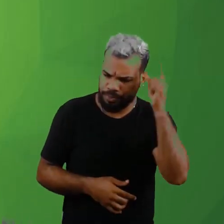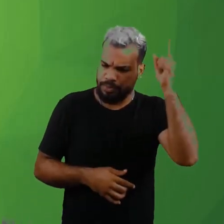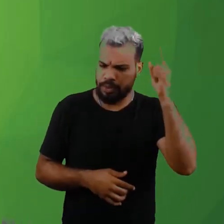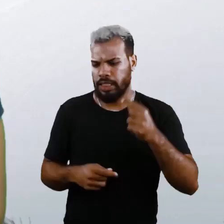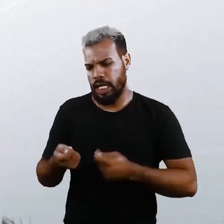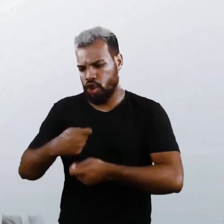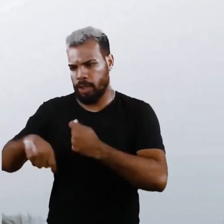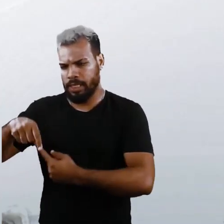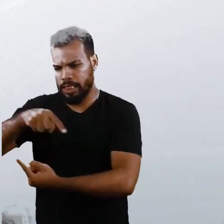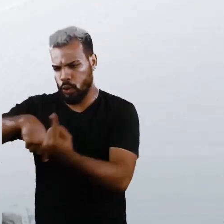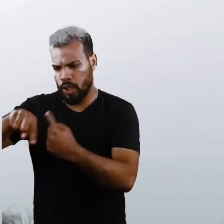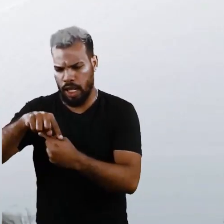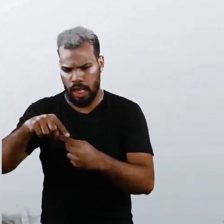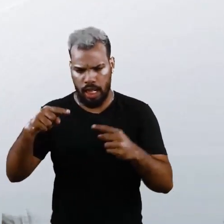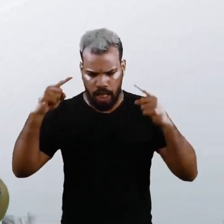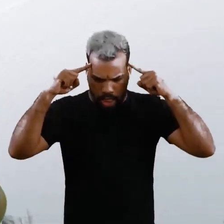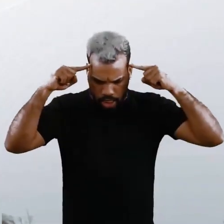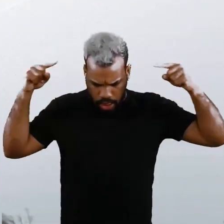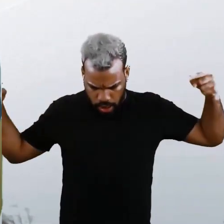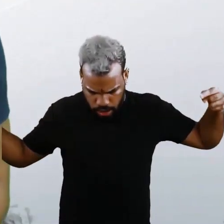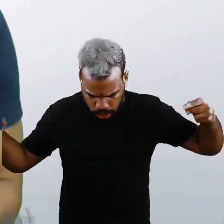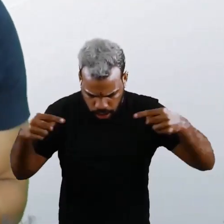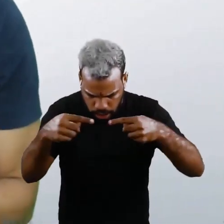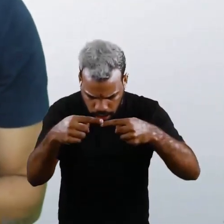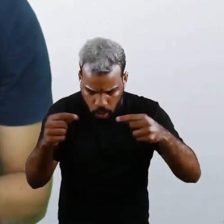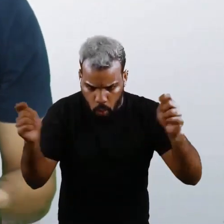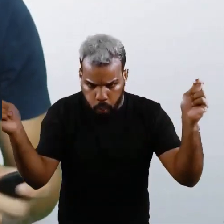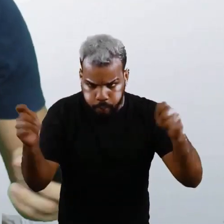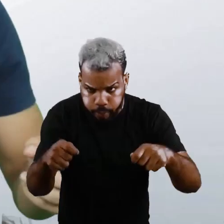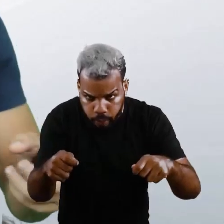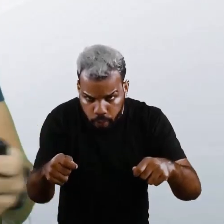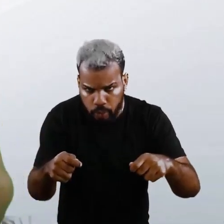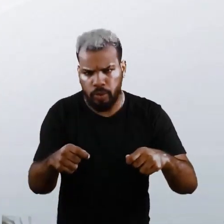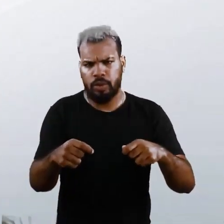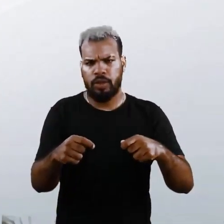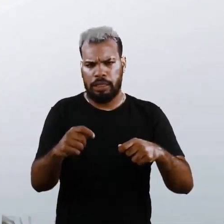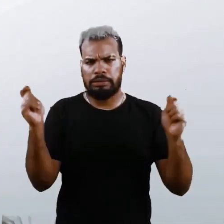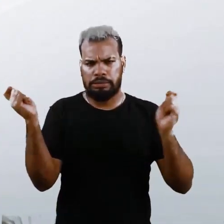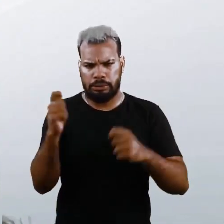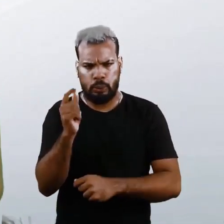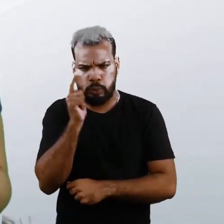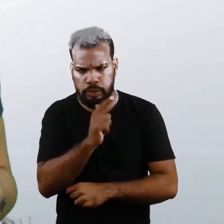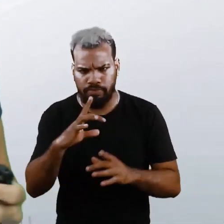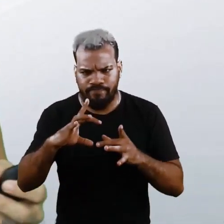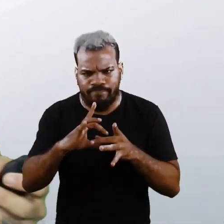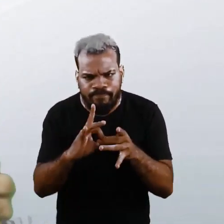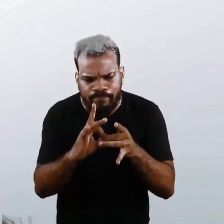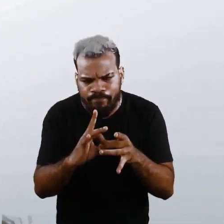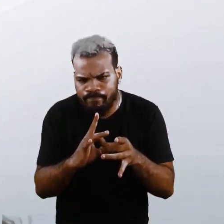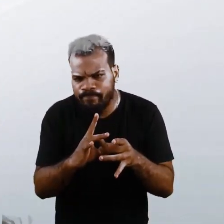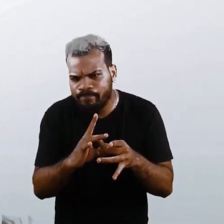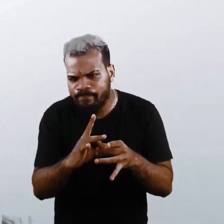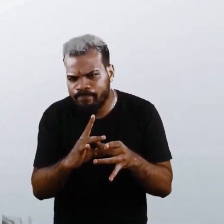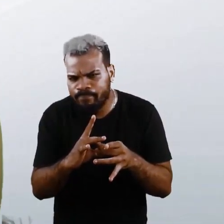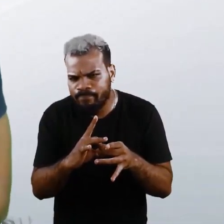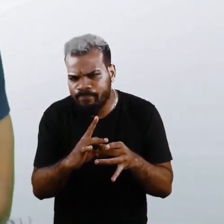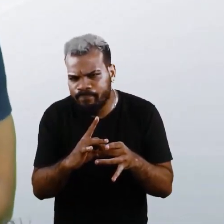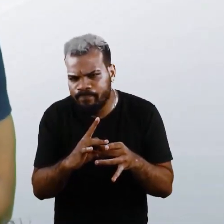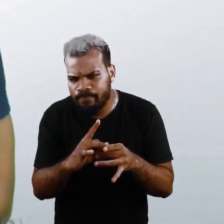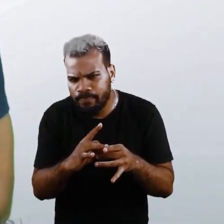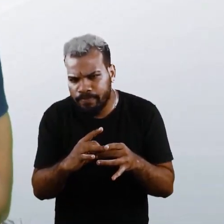ideia de economia circular, ela consegue abraçar, ela consegue entender,